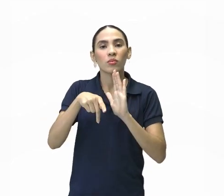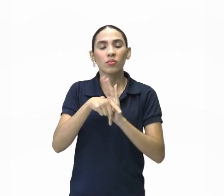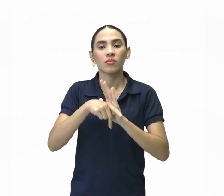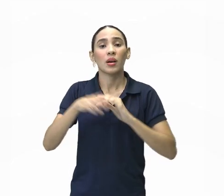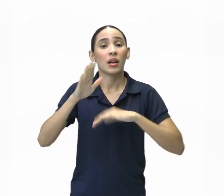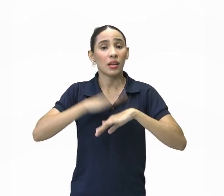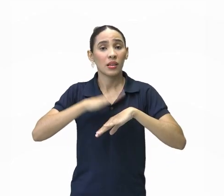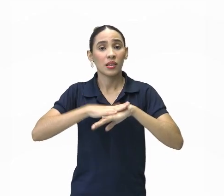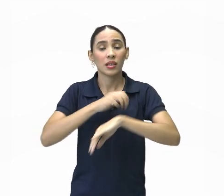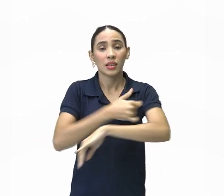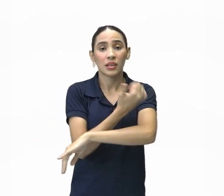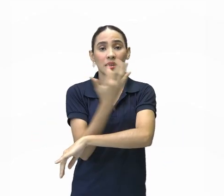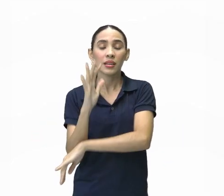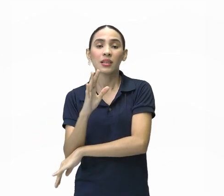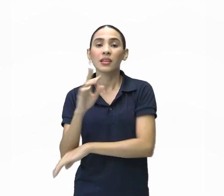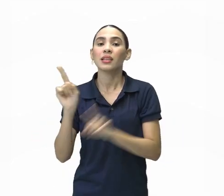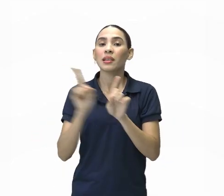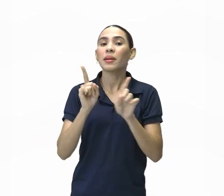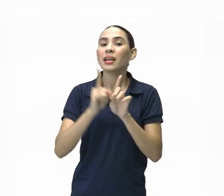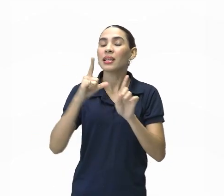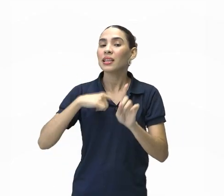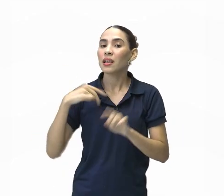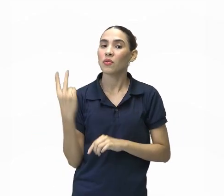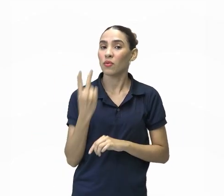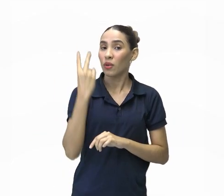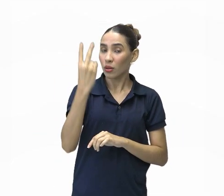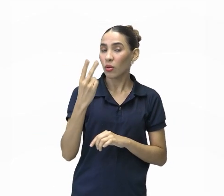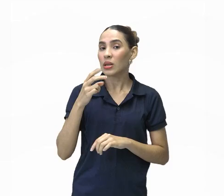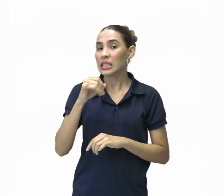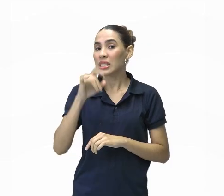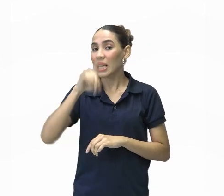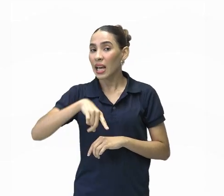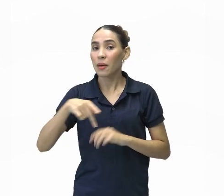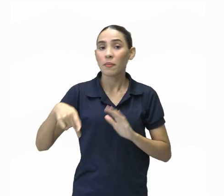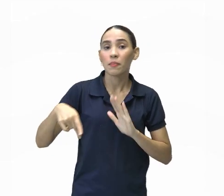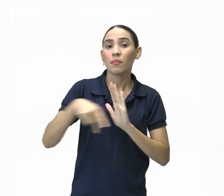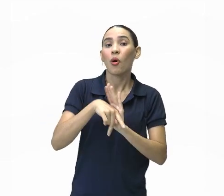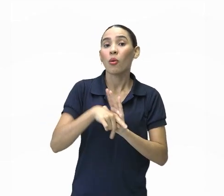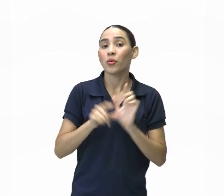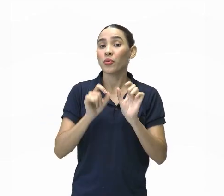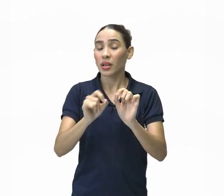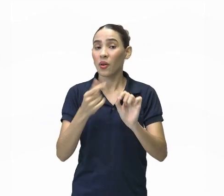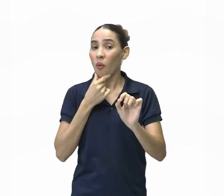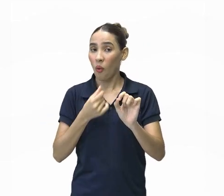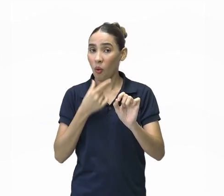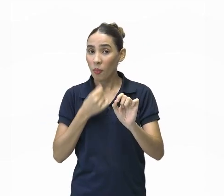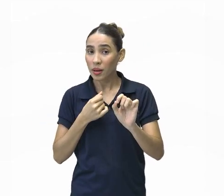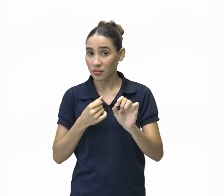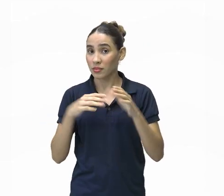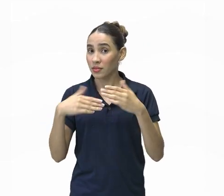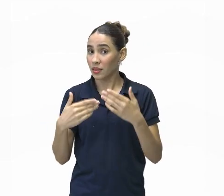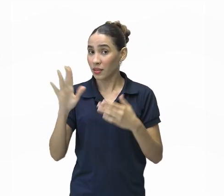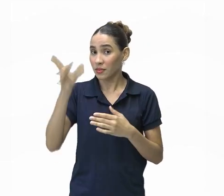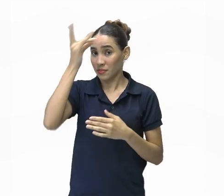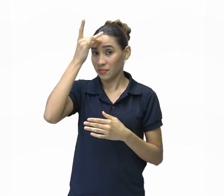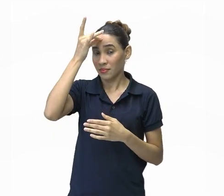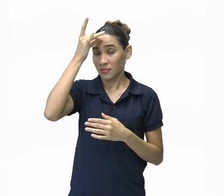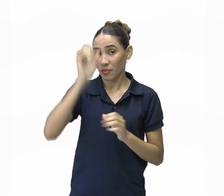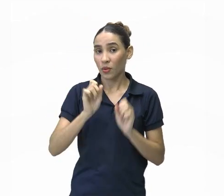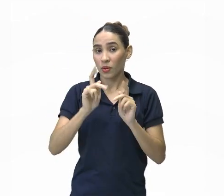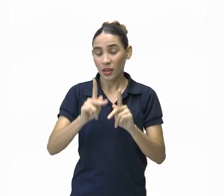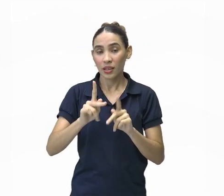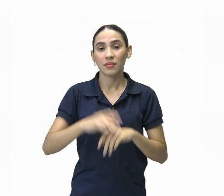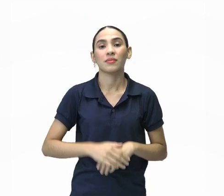dispõe e que tem um determinado valor quando é apropriado pelo homem. Fiquem com essa definição,